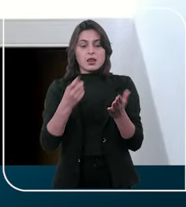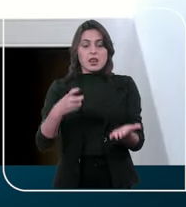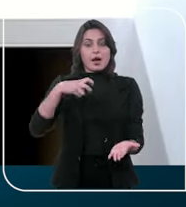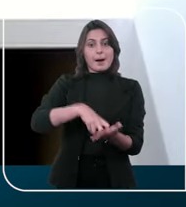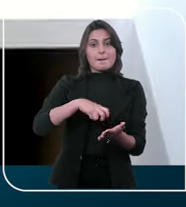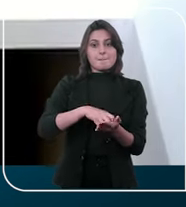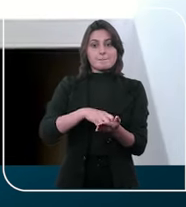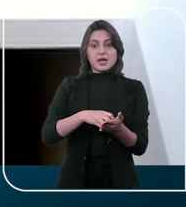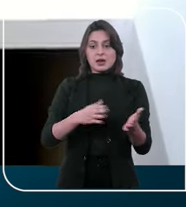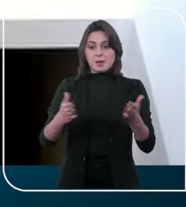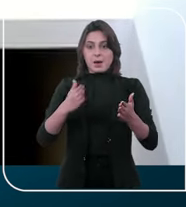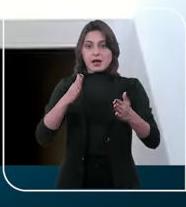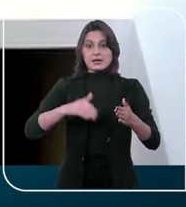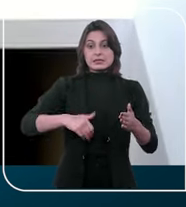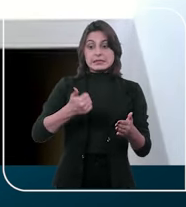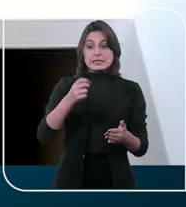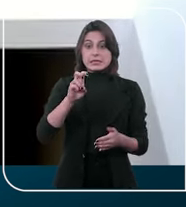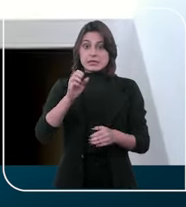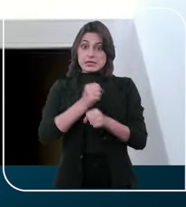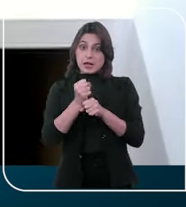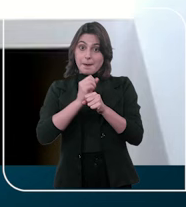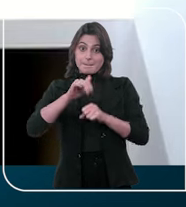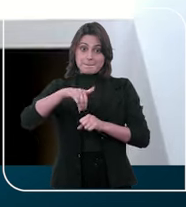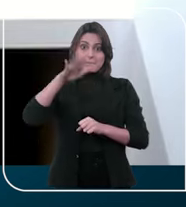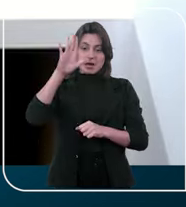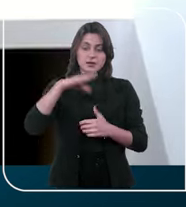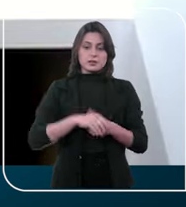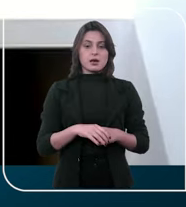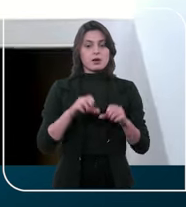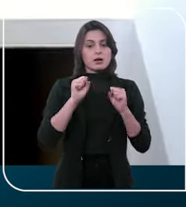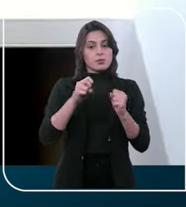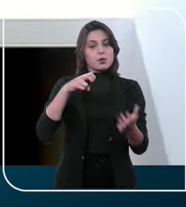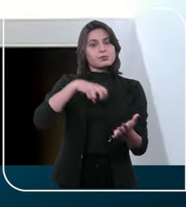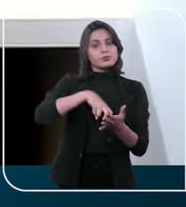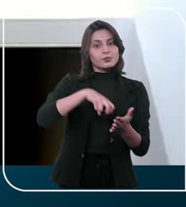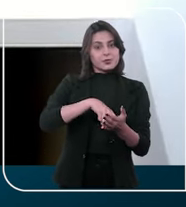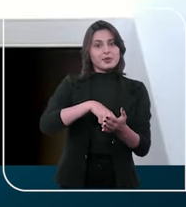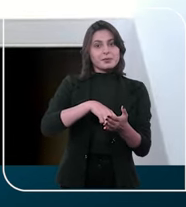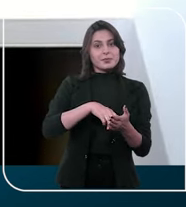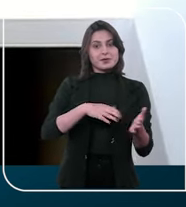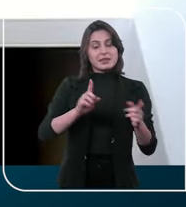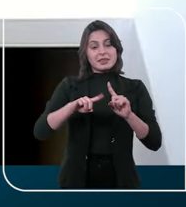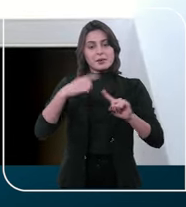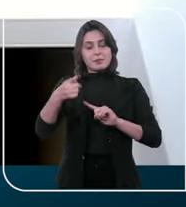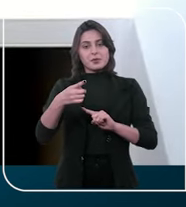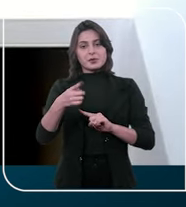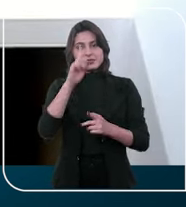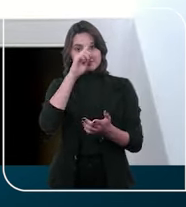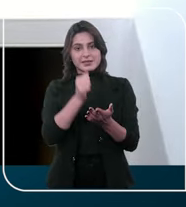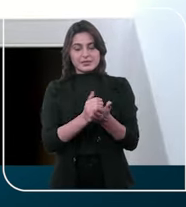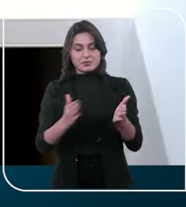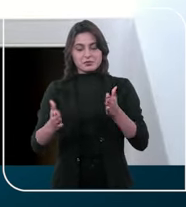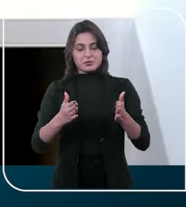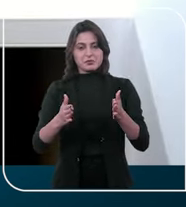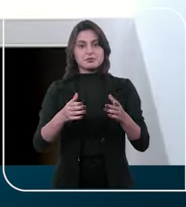executar provisoriamente a pena após a condenação no júri. O que é curioso, Fátima, é que essa previsão legal ela